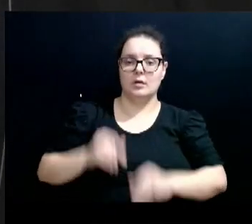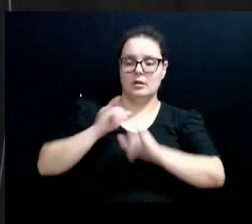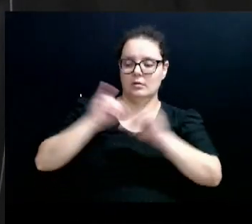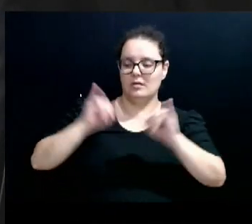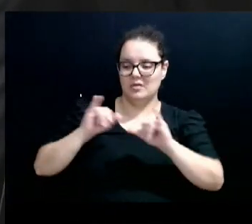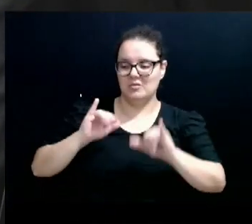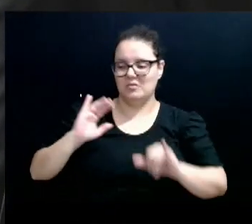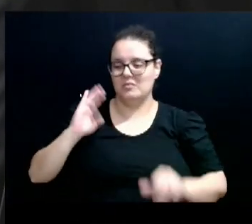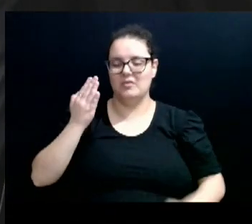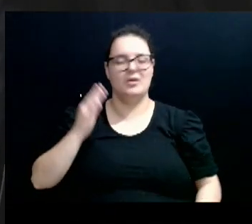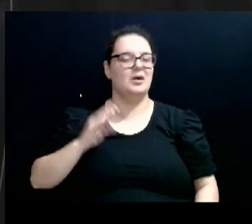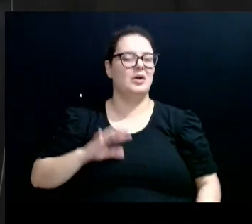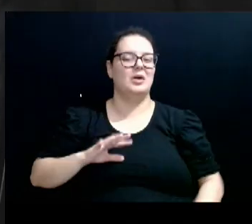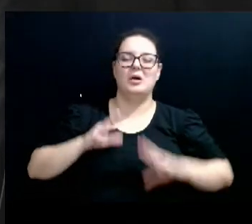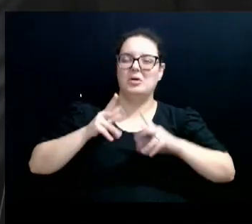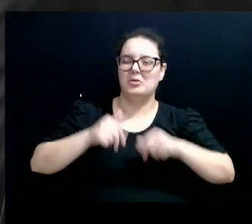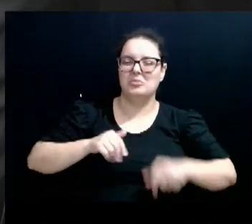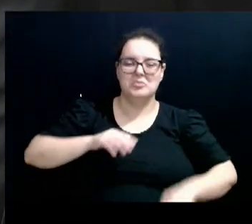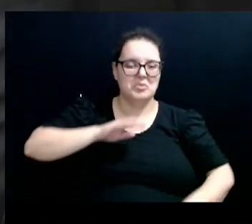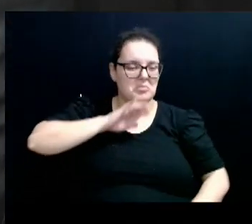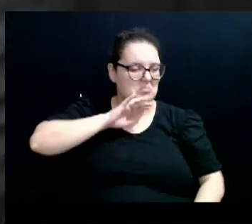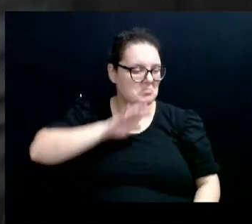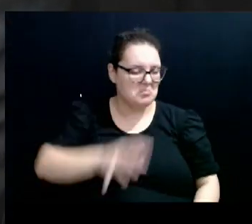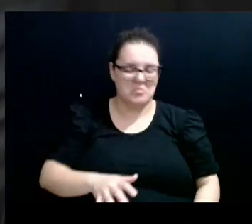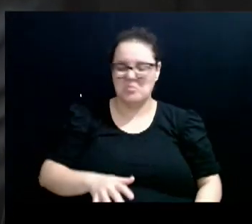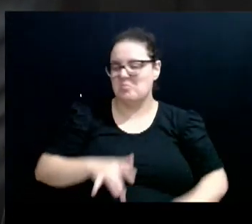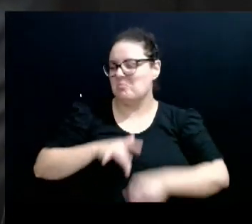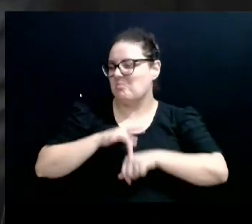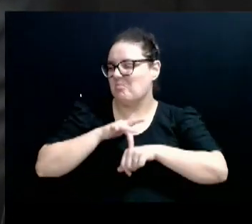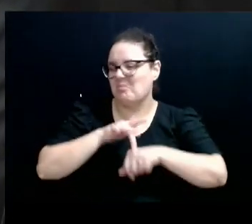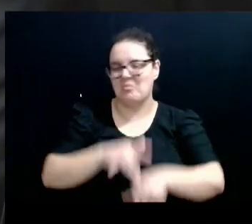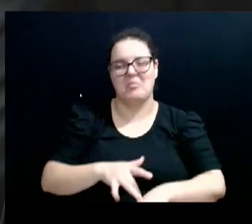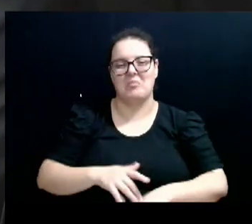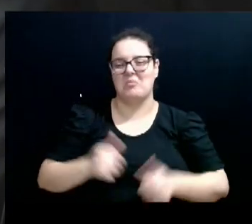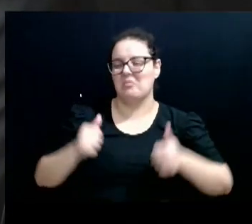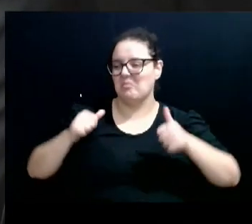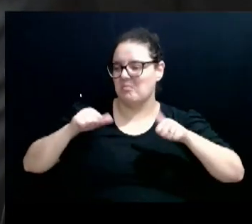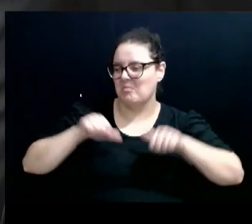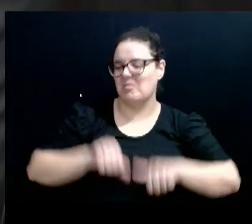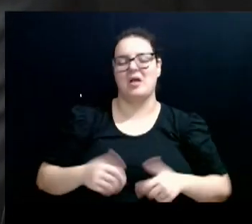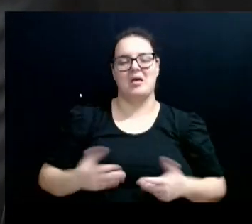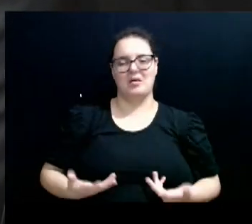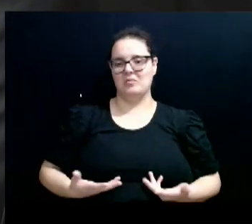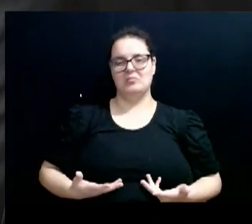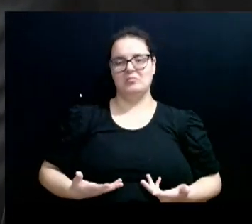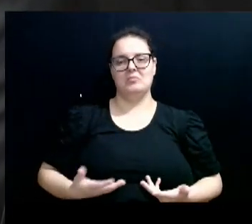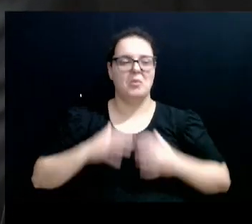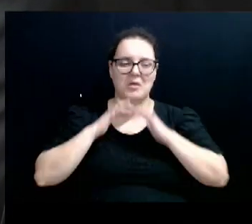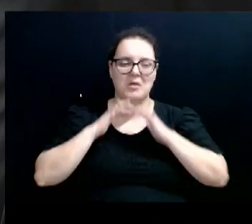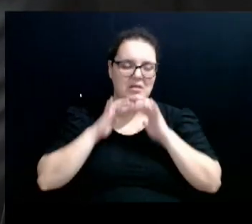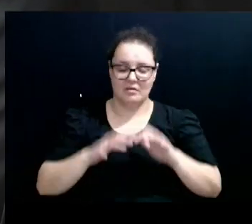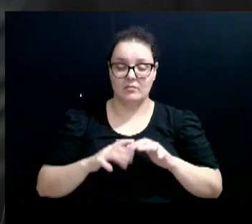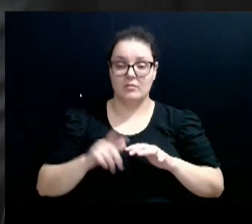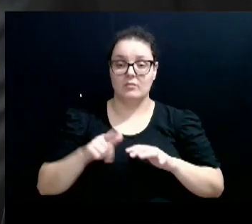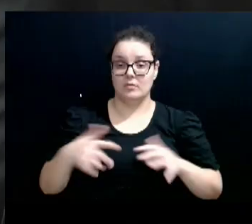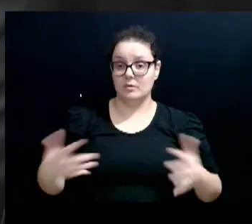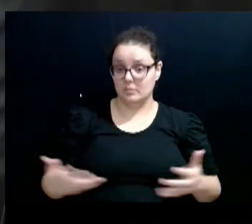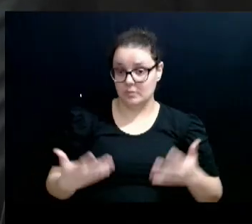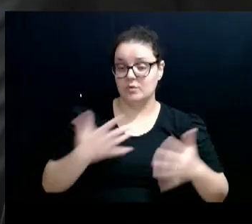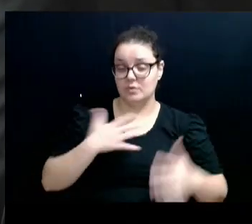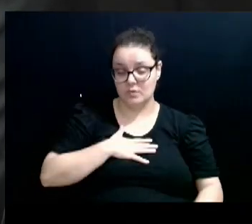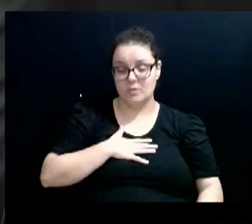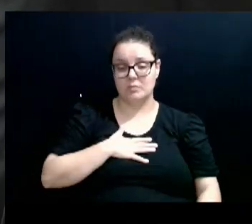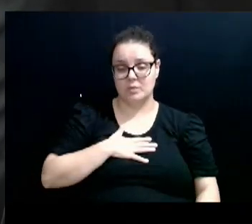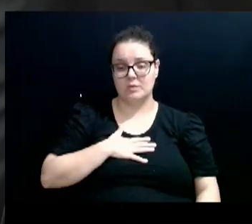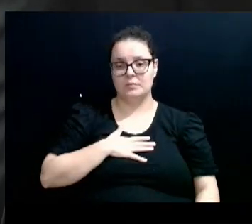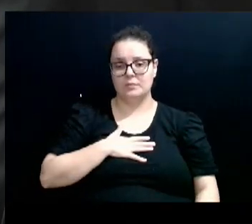de profano, tudo de cruel. E então, isso que me motivou, porque é muito